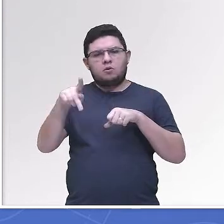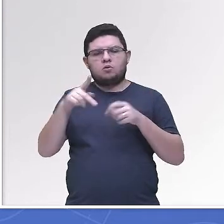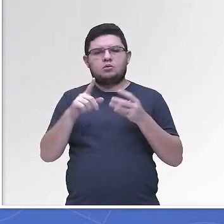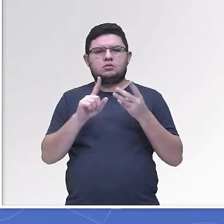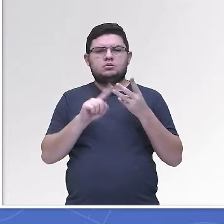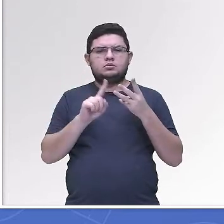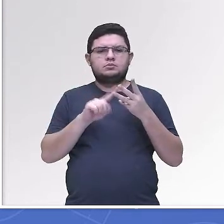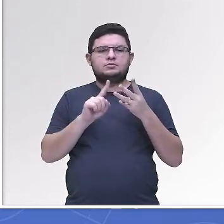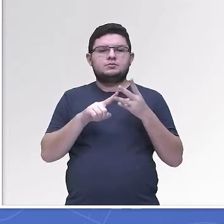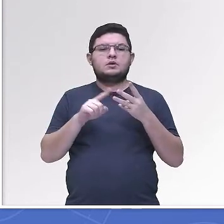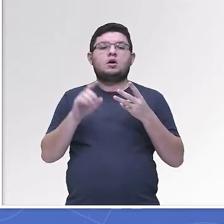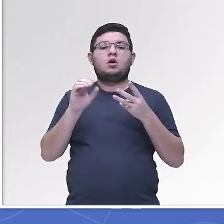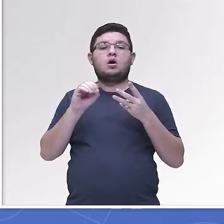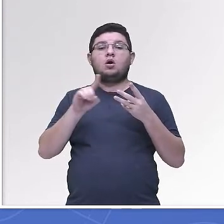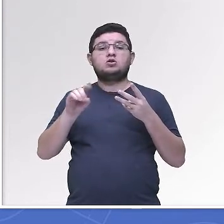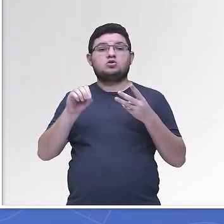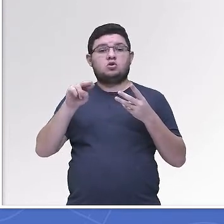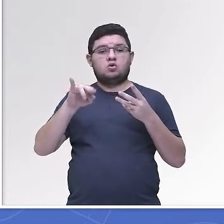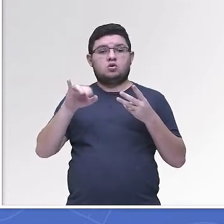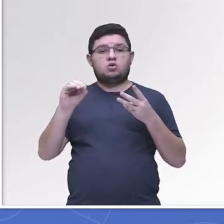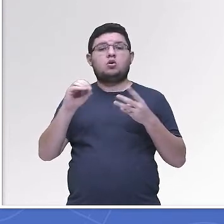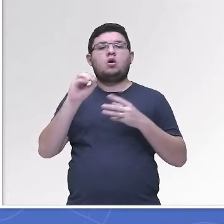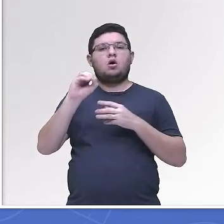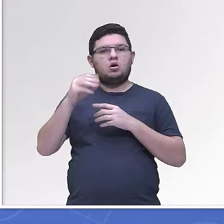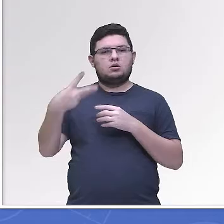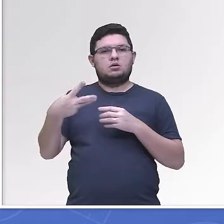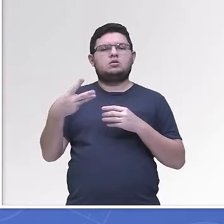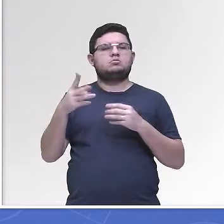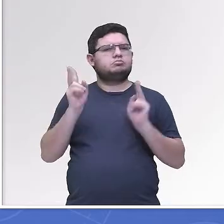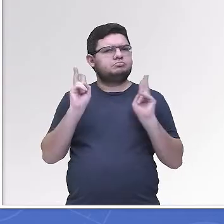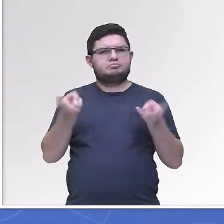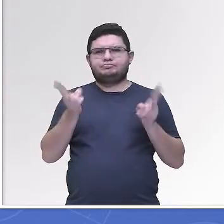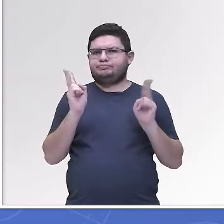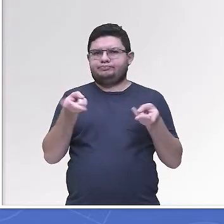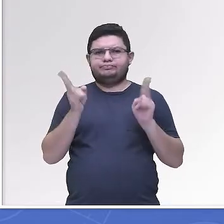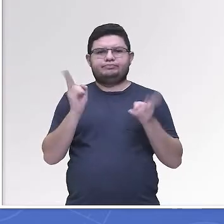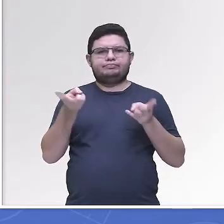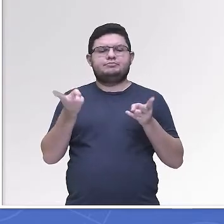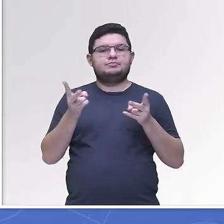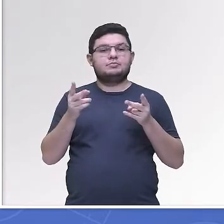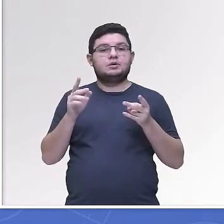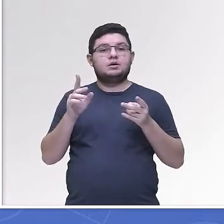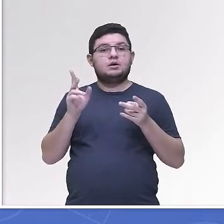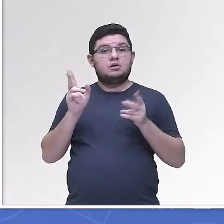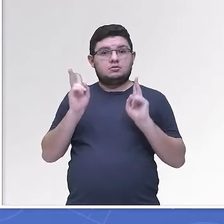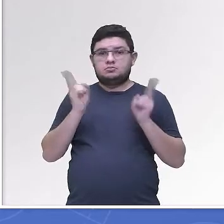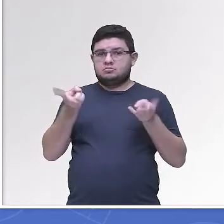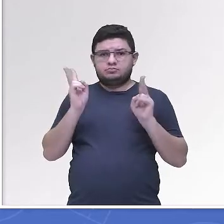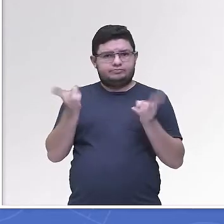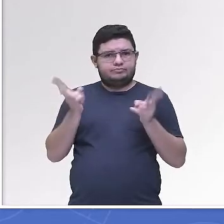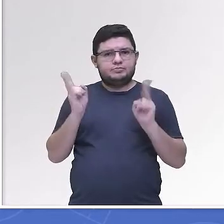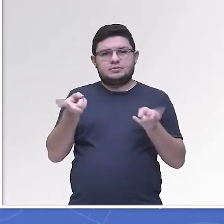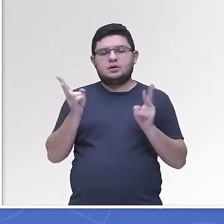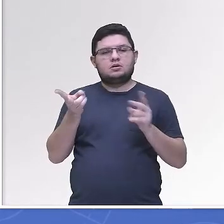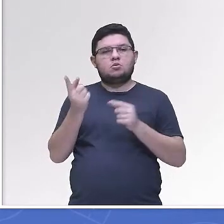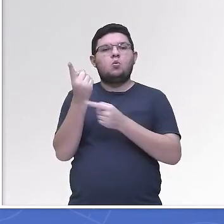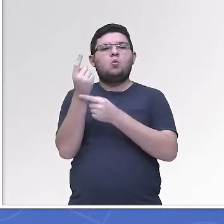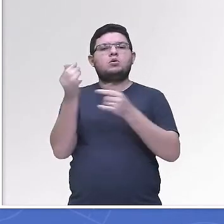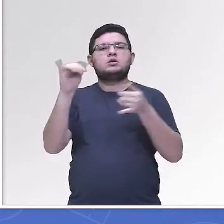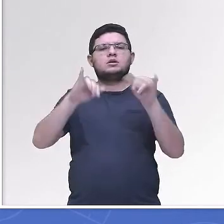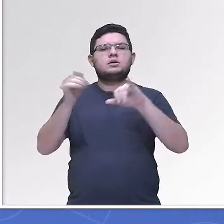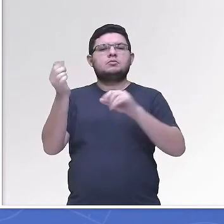Gás ozônio, que é o O3, é uma substância química pura, formada pelo mesmo elemento químico.